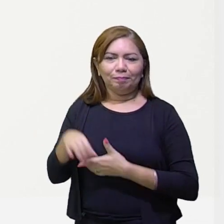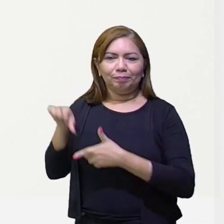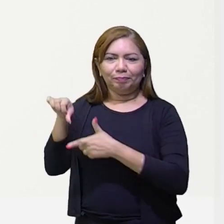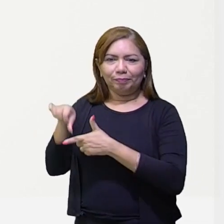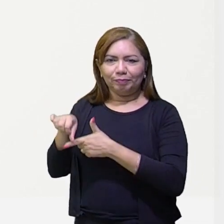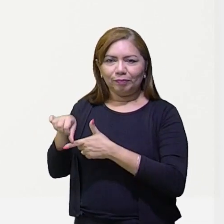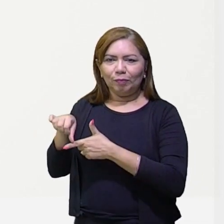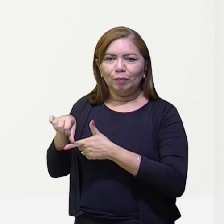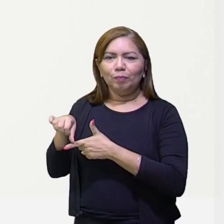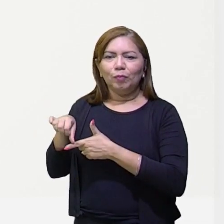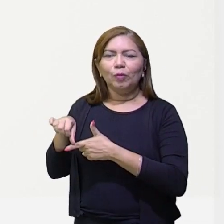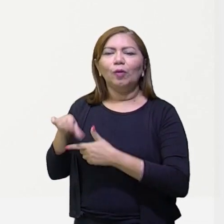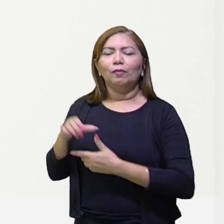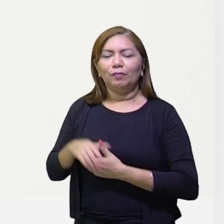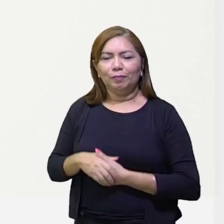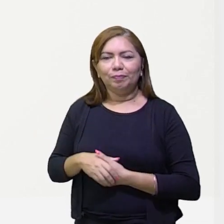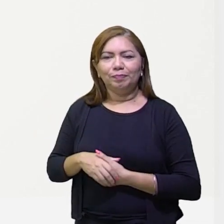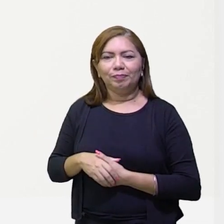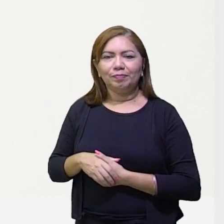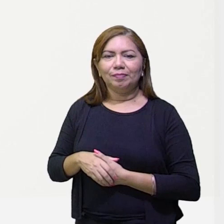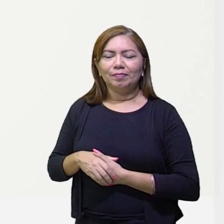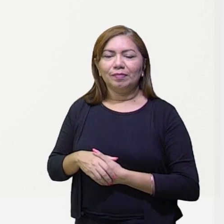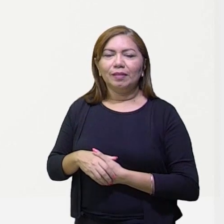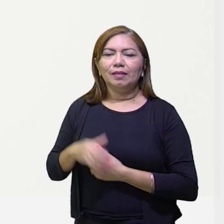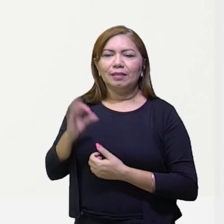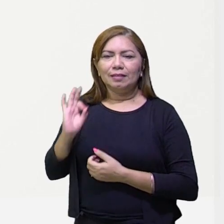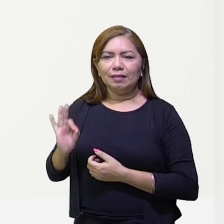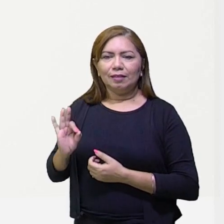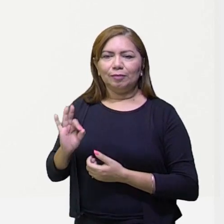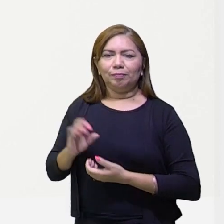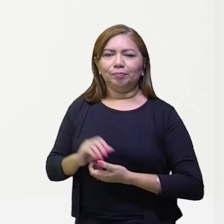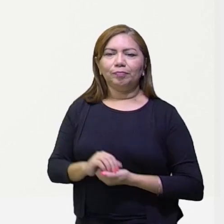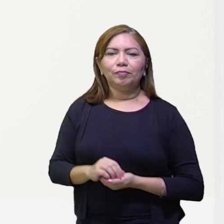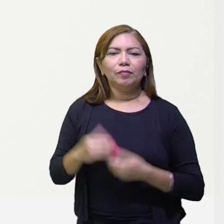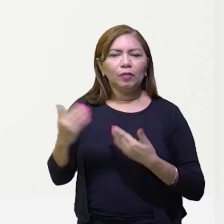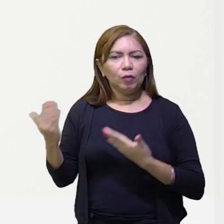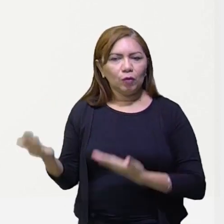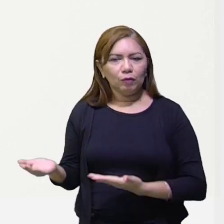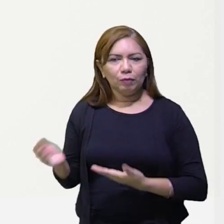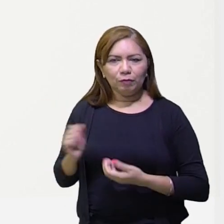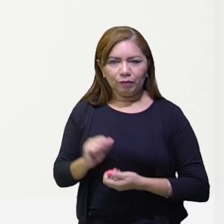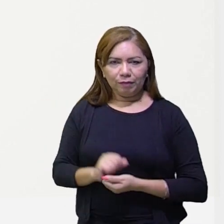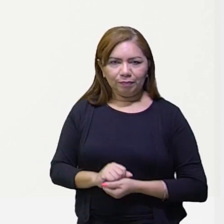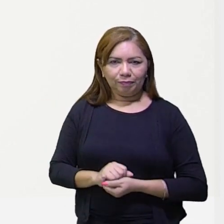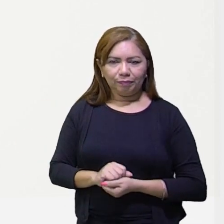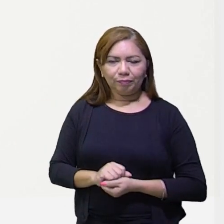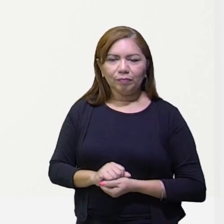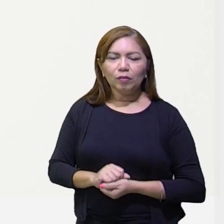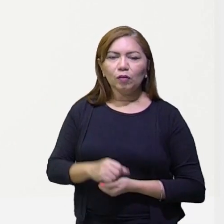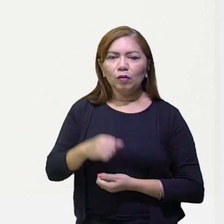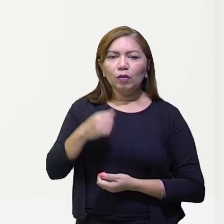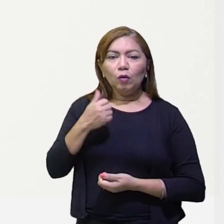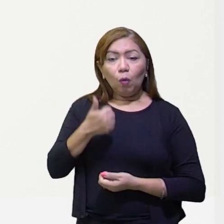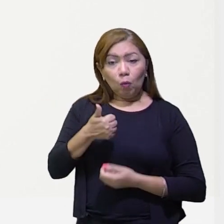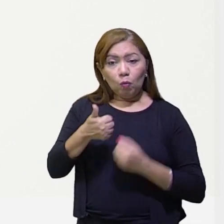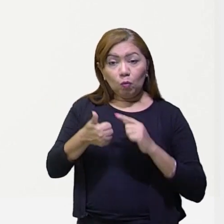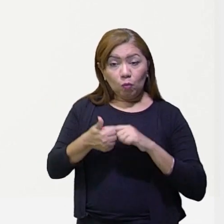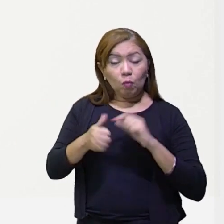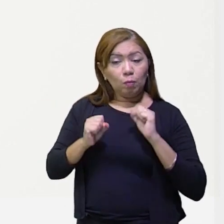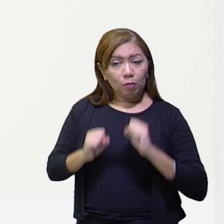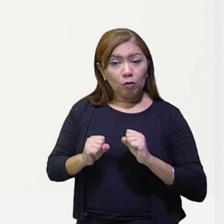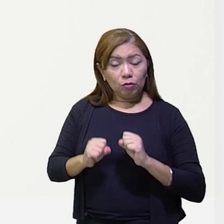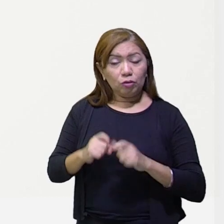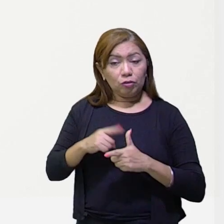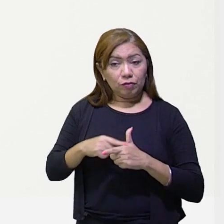180 dividido por 9. Correto? Então, vamos lá. 1, eu posso dividir